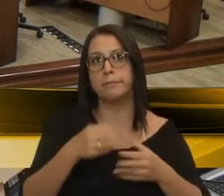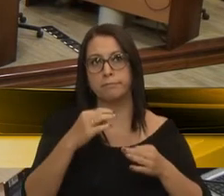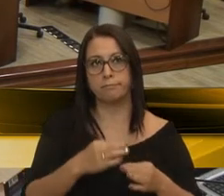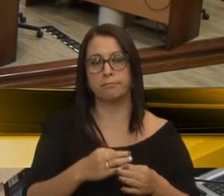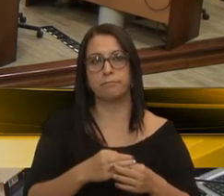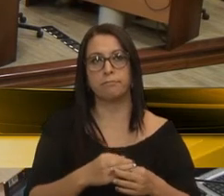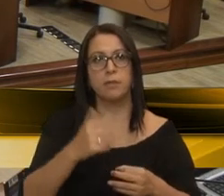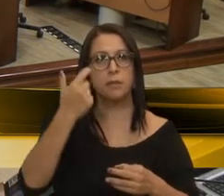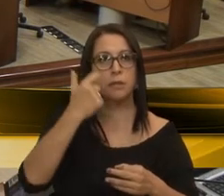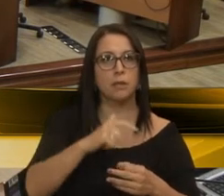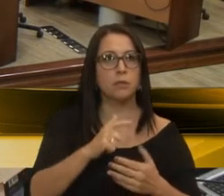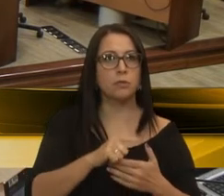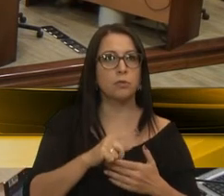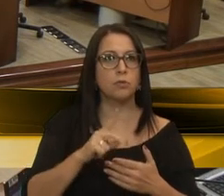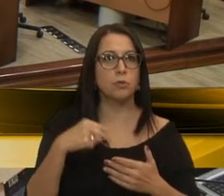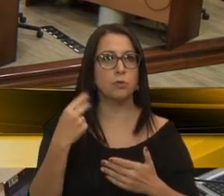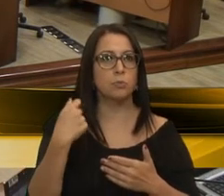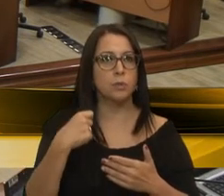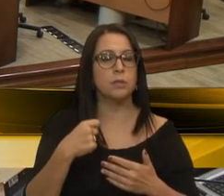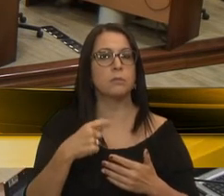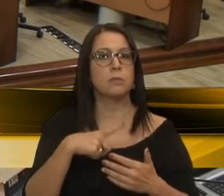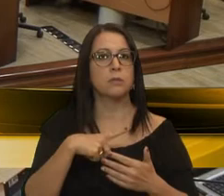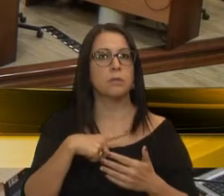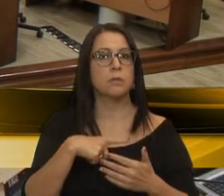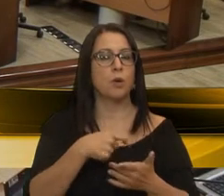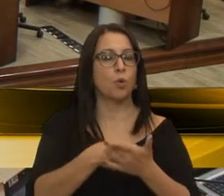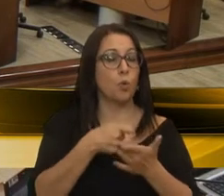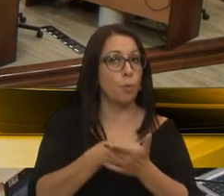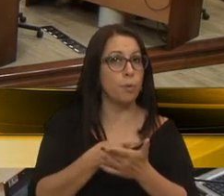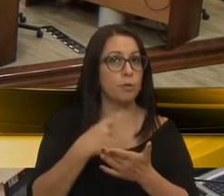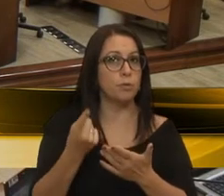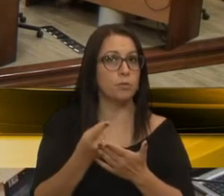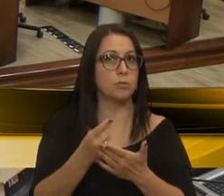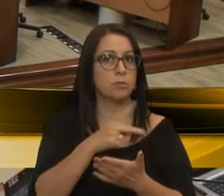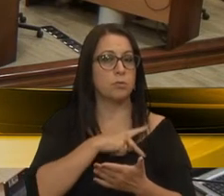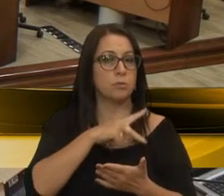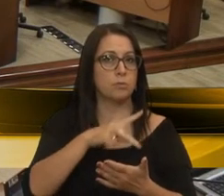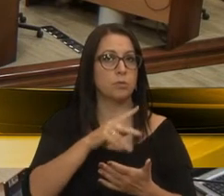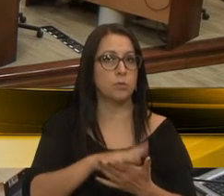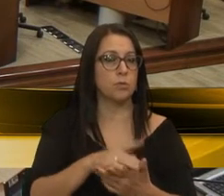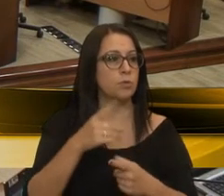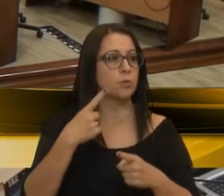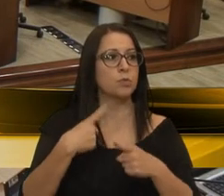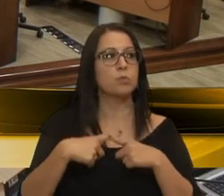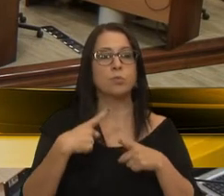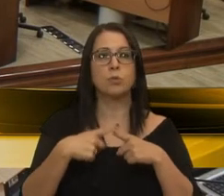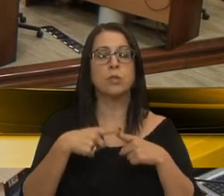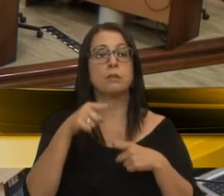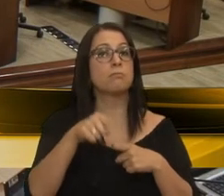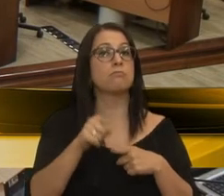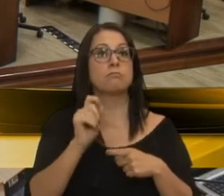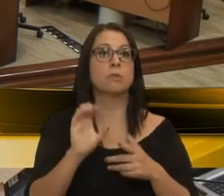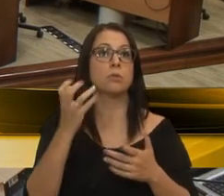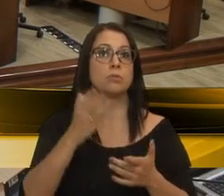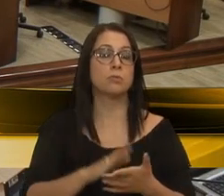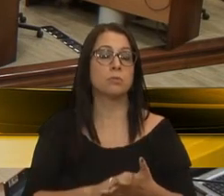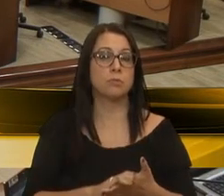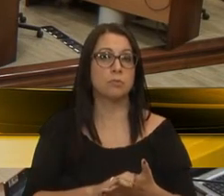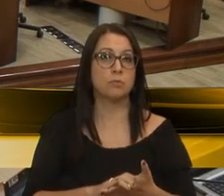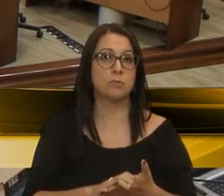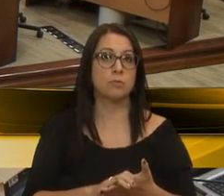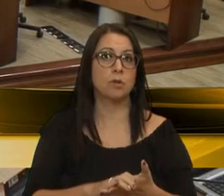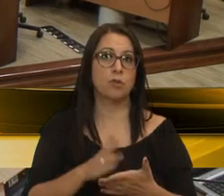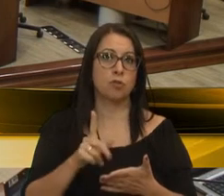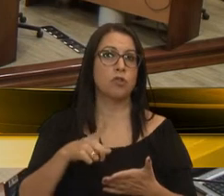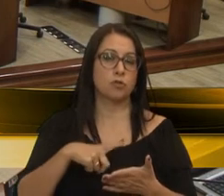justificativa, acho que isso a gente precisa, e eu pretendo estar cobrando da nossa presidente o porquê disso estar acontecendo.